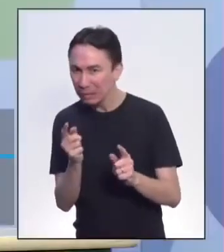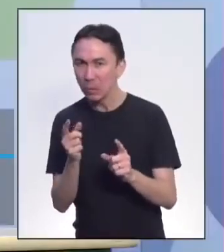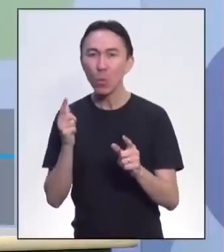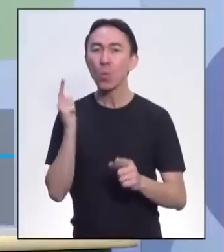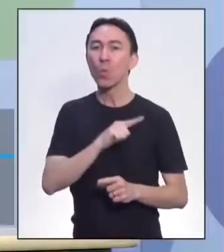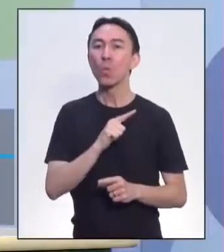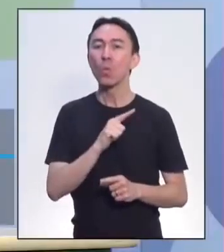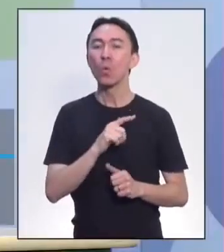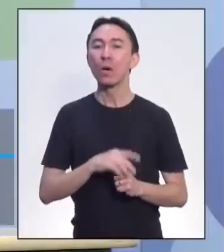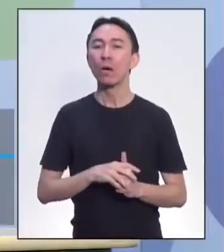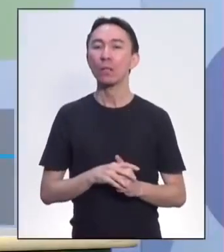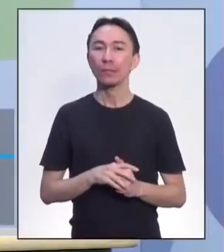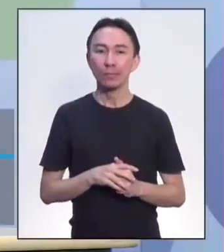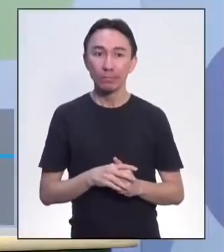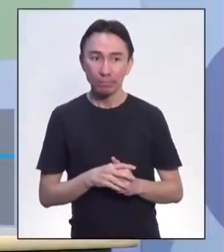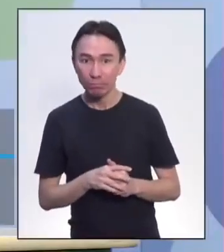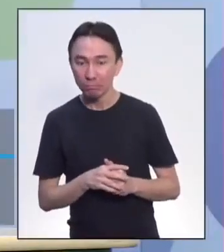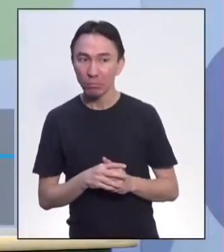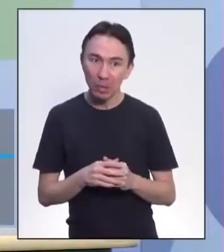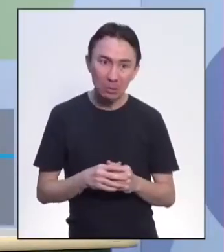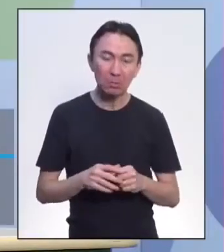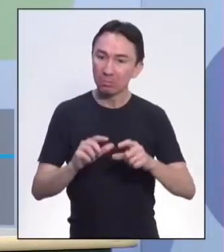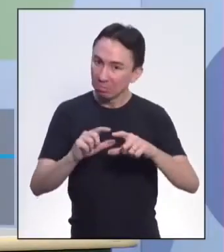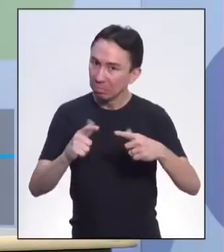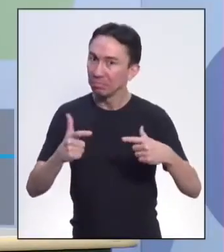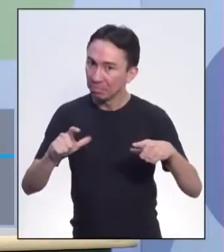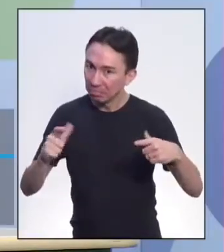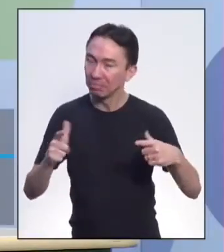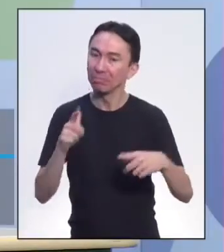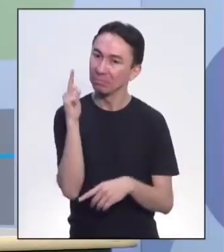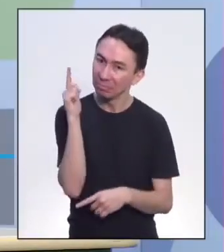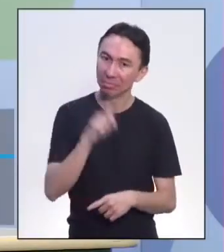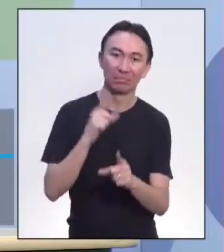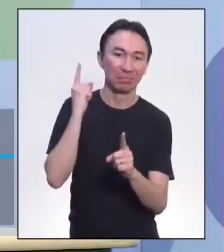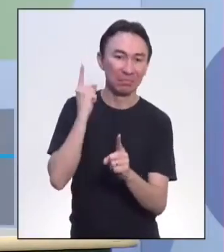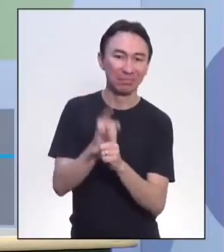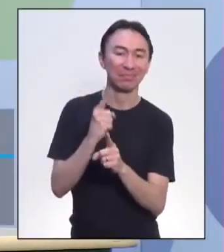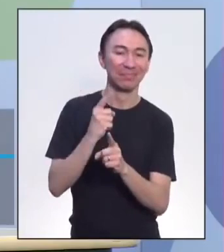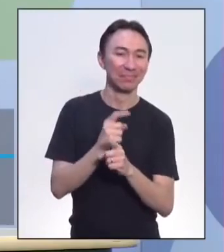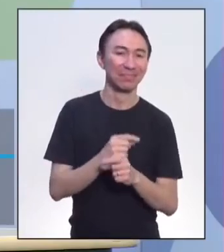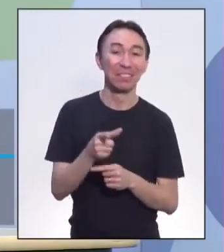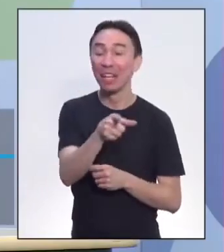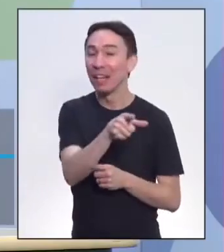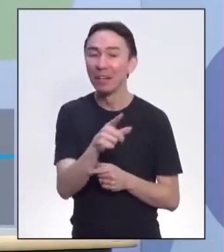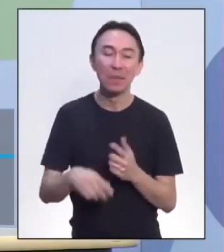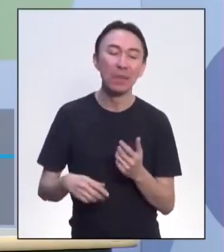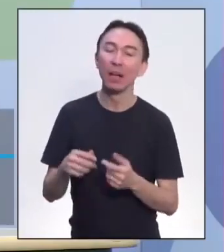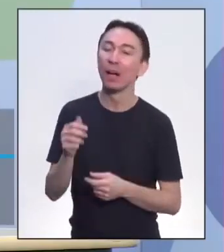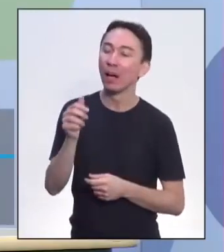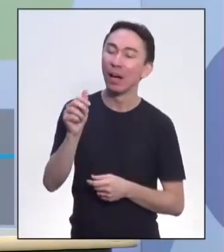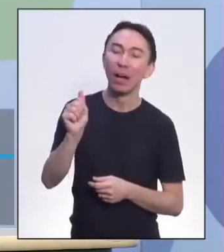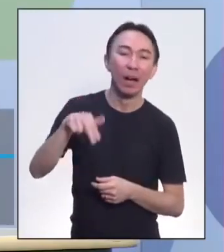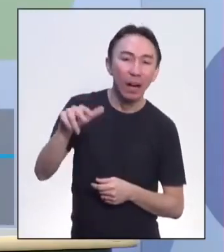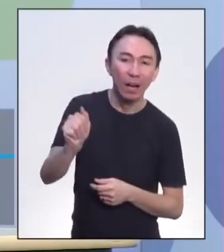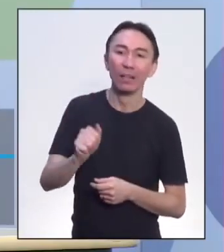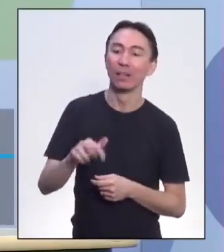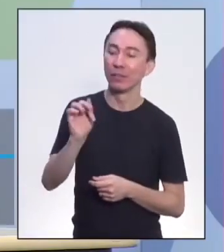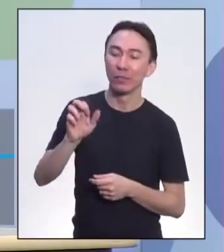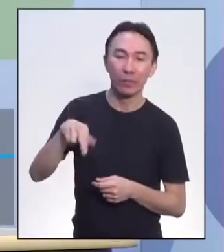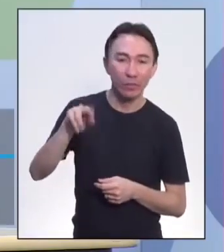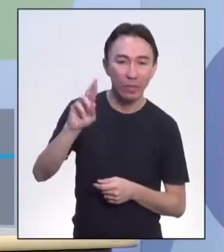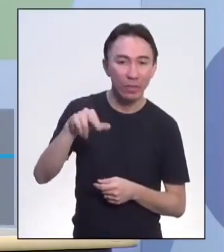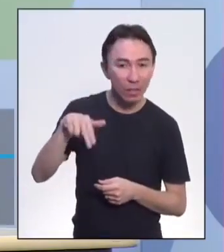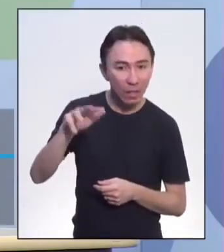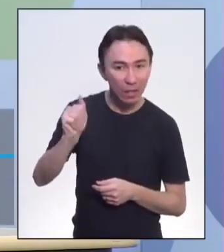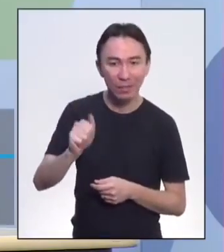conseguiram? Professora Roberta, a grande maioria dos nossos alunos conseguiu sim. Entre eles, a Ana Luísa, o Fernando, a